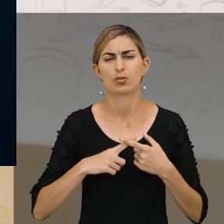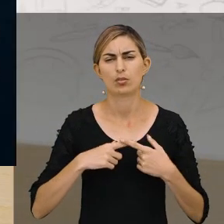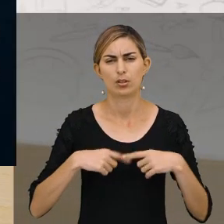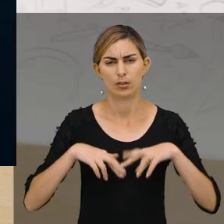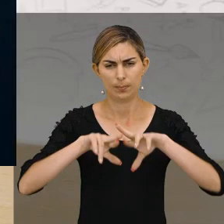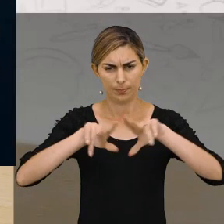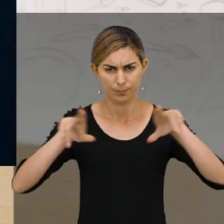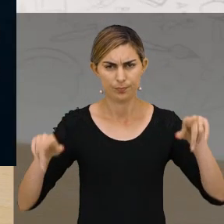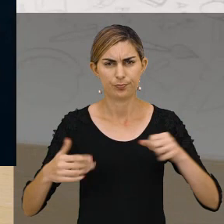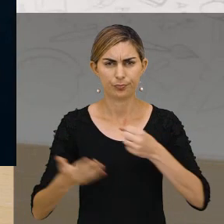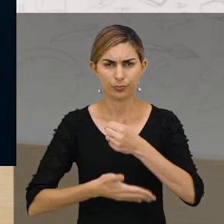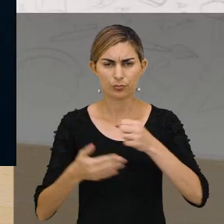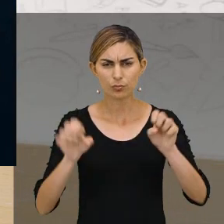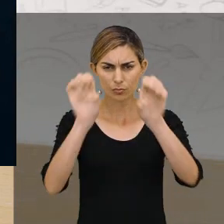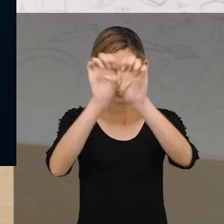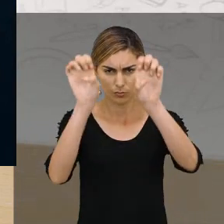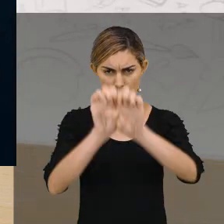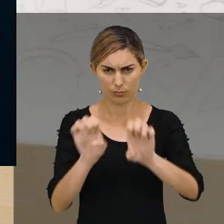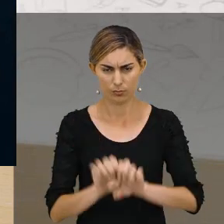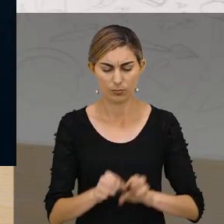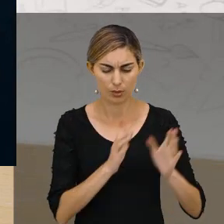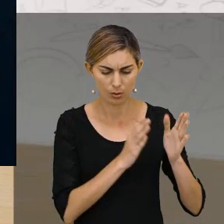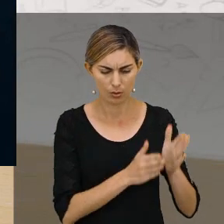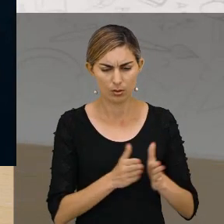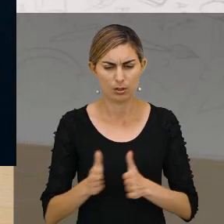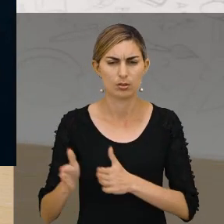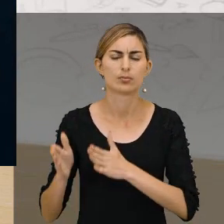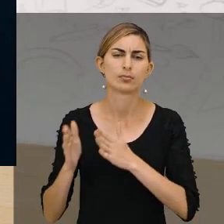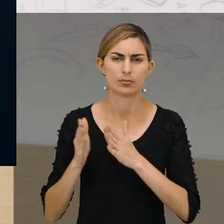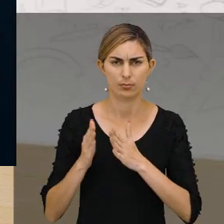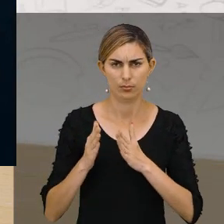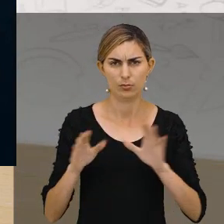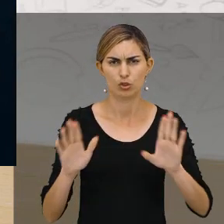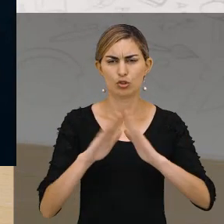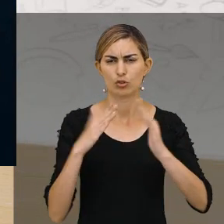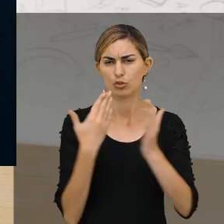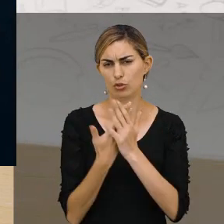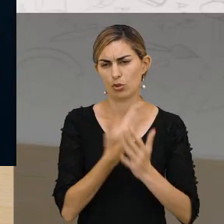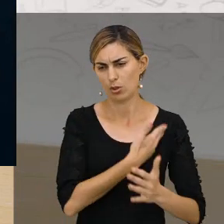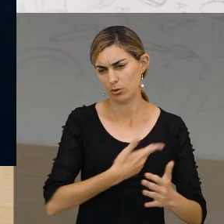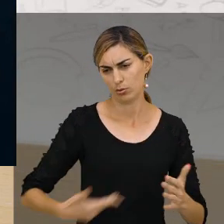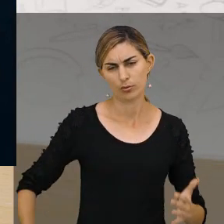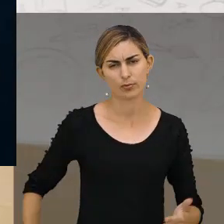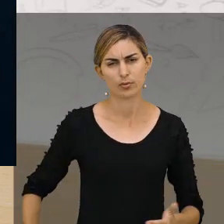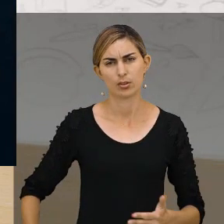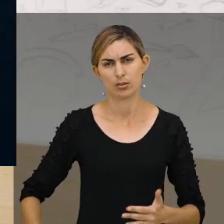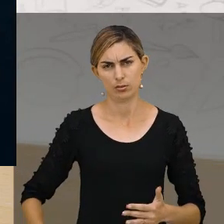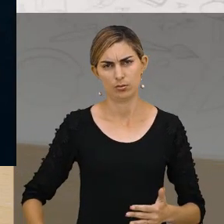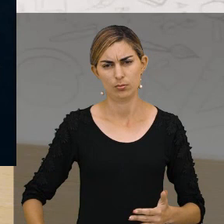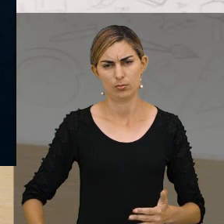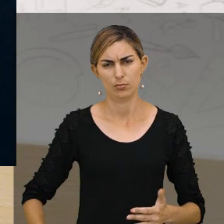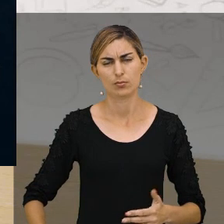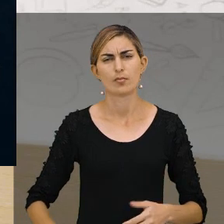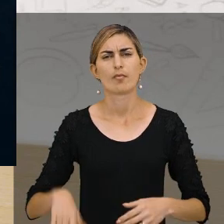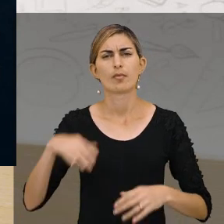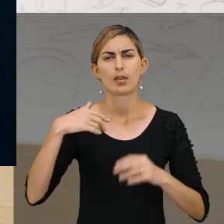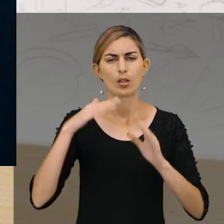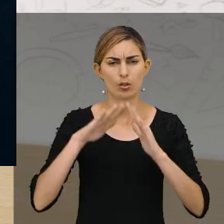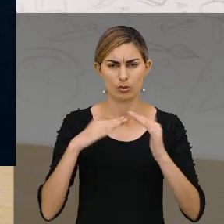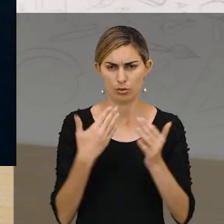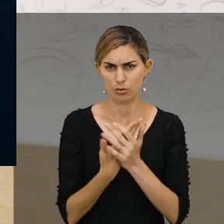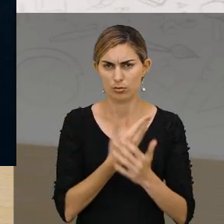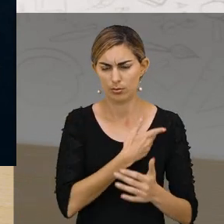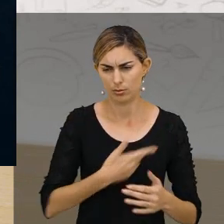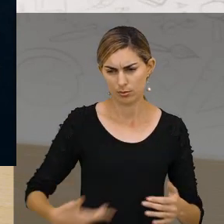os elementos básicos da estrutura organizacional das escolas públicas. Então, os